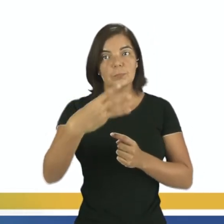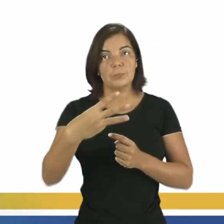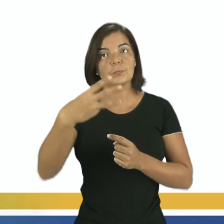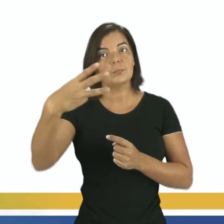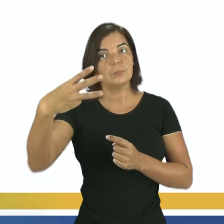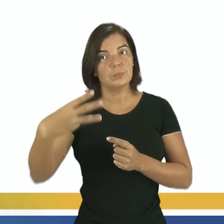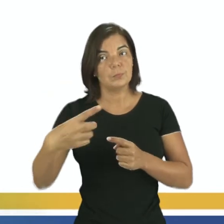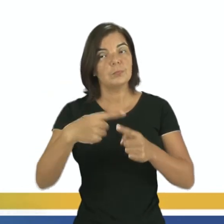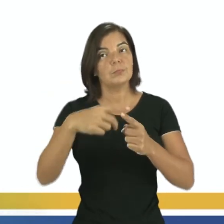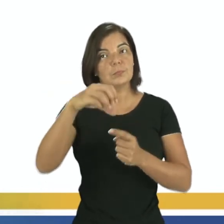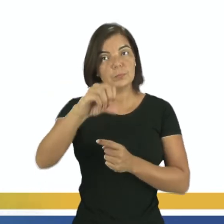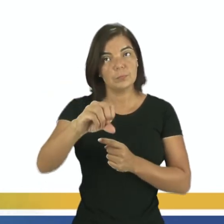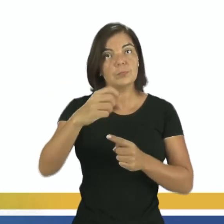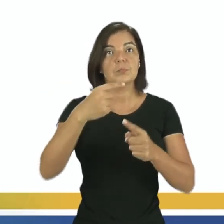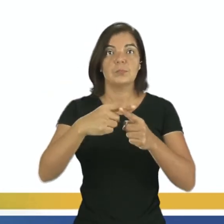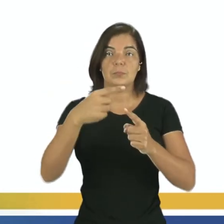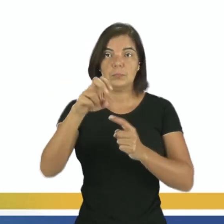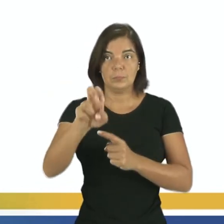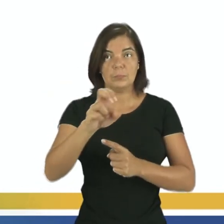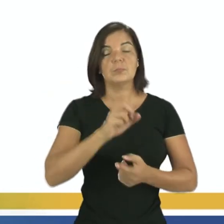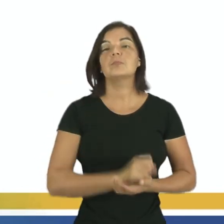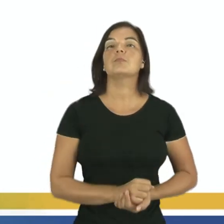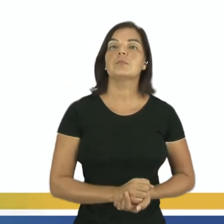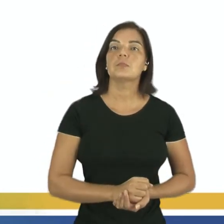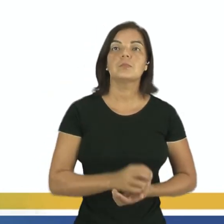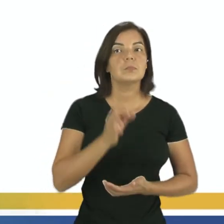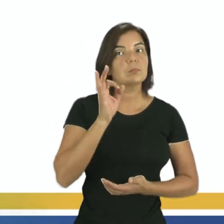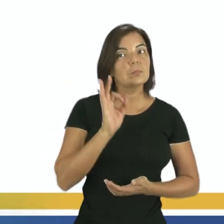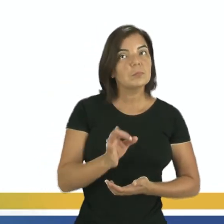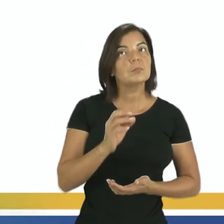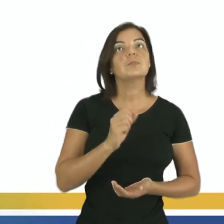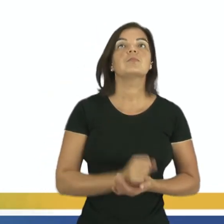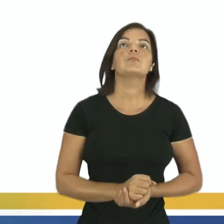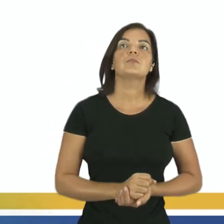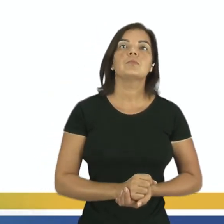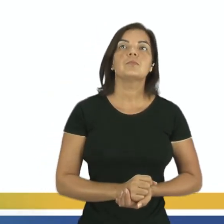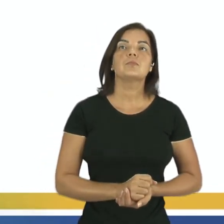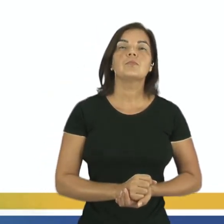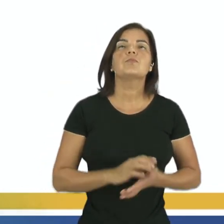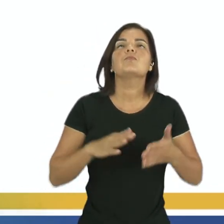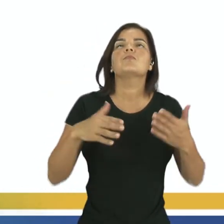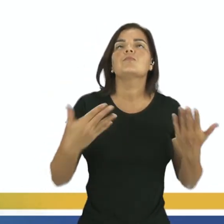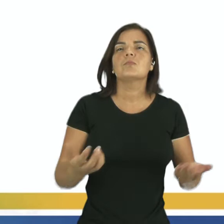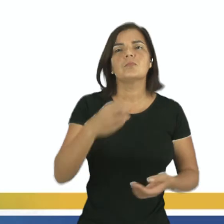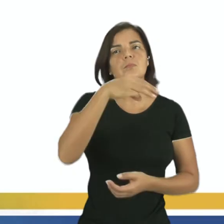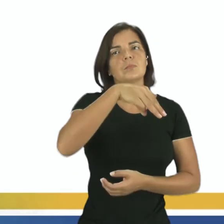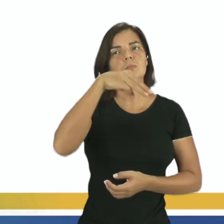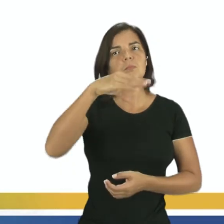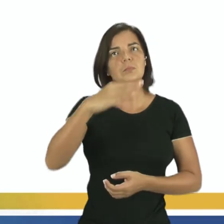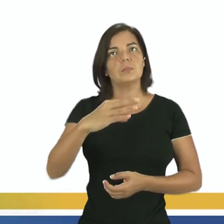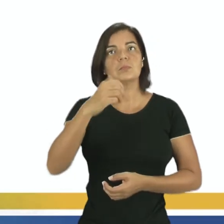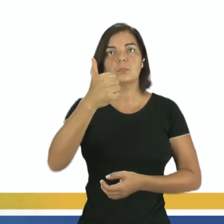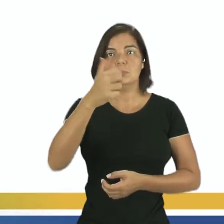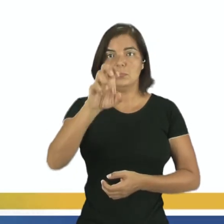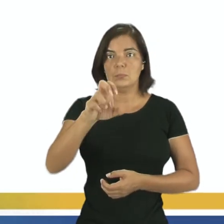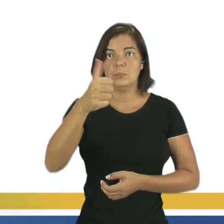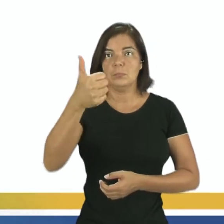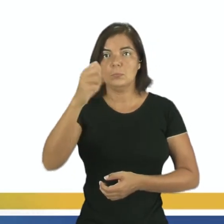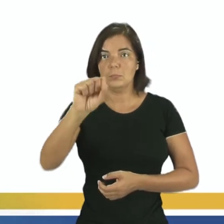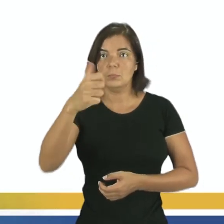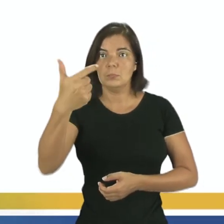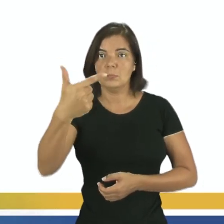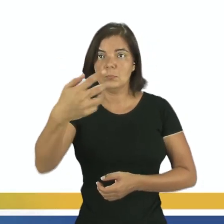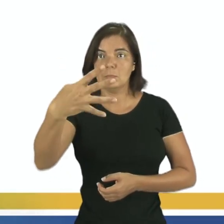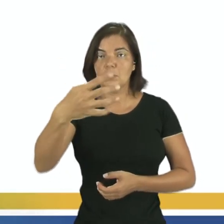vezes 3, que é 9, vezes 5, certo? Então, qual seria o MMC de 15,